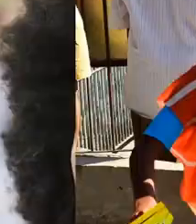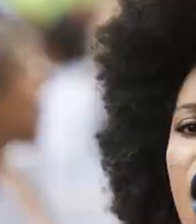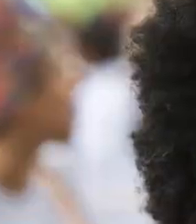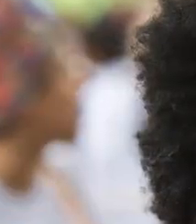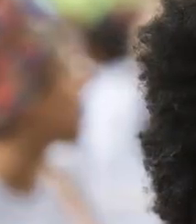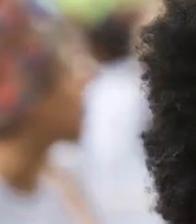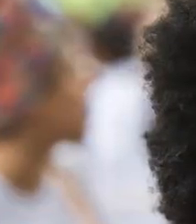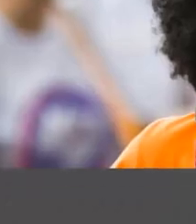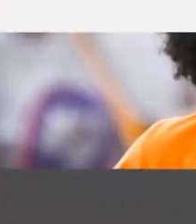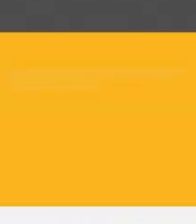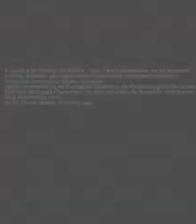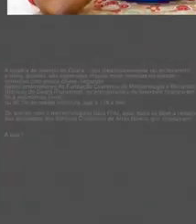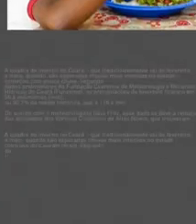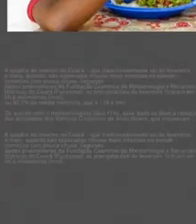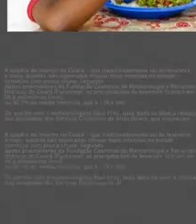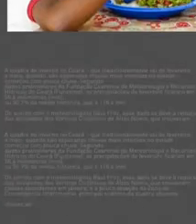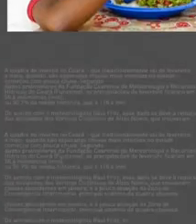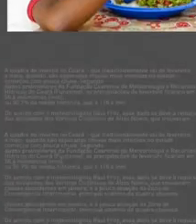s